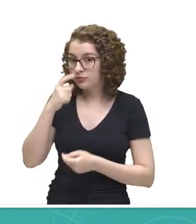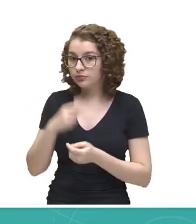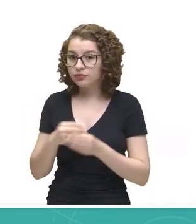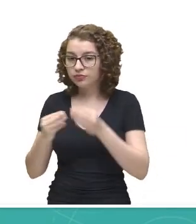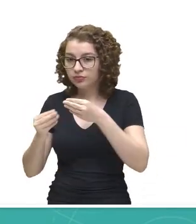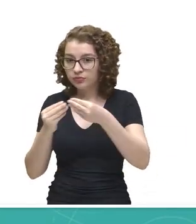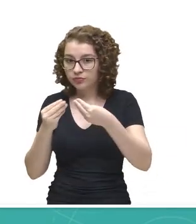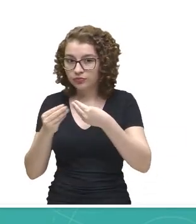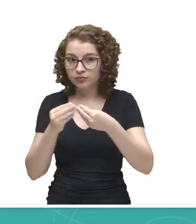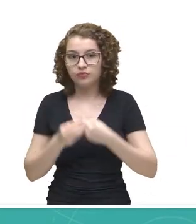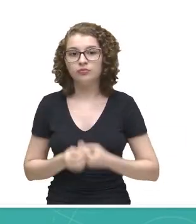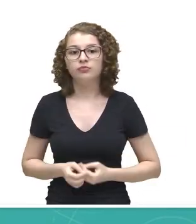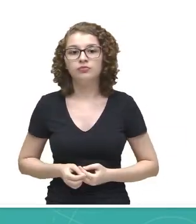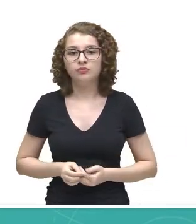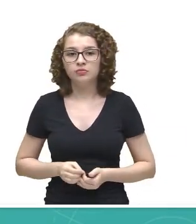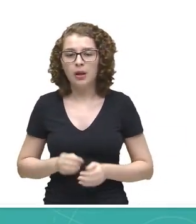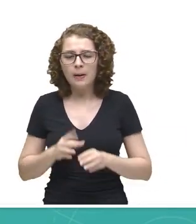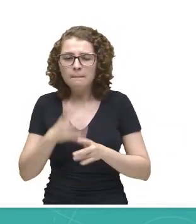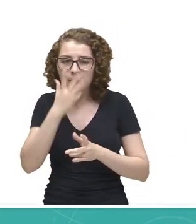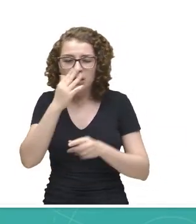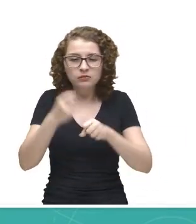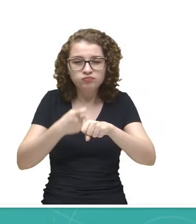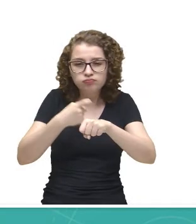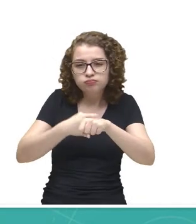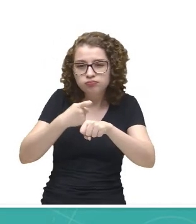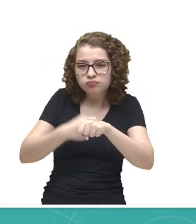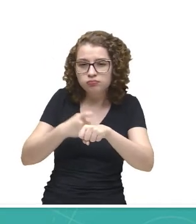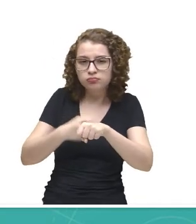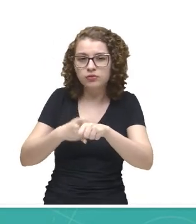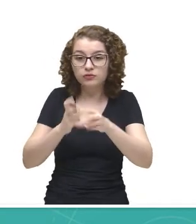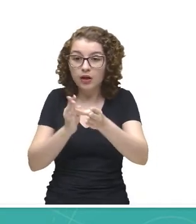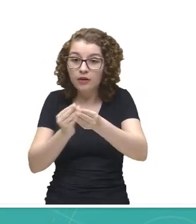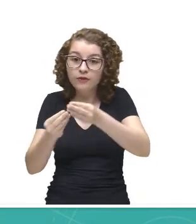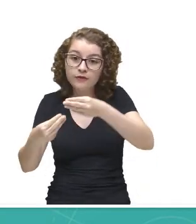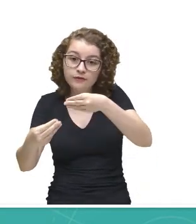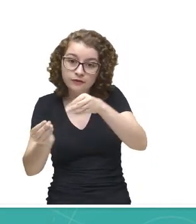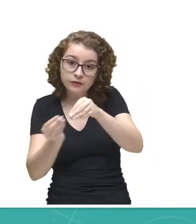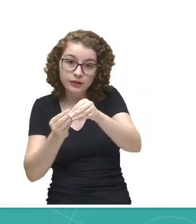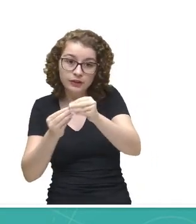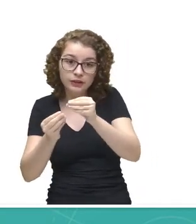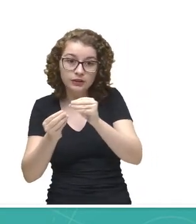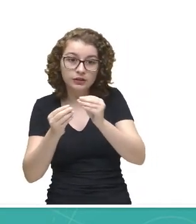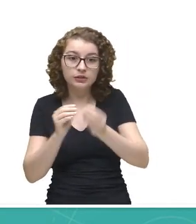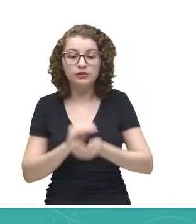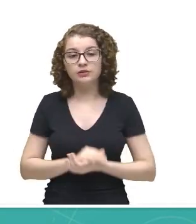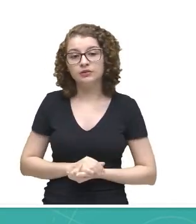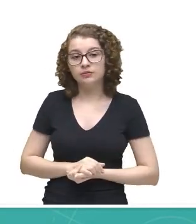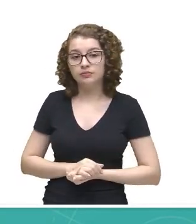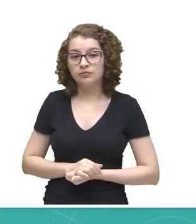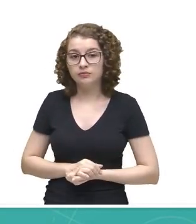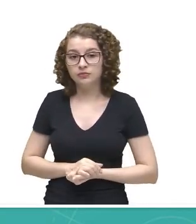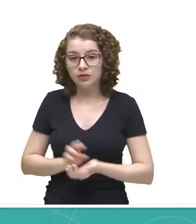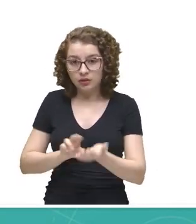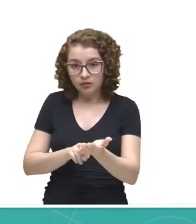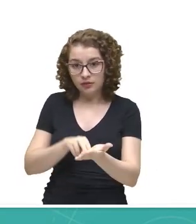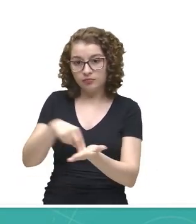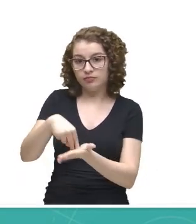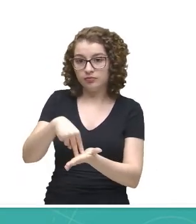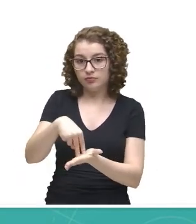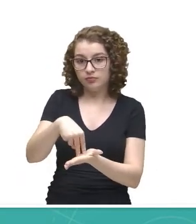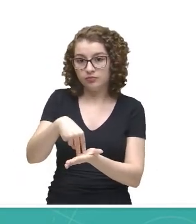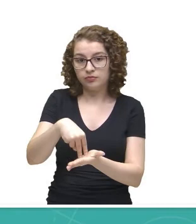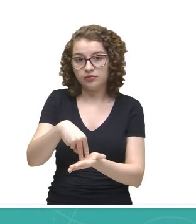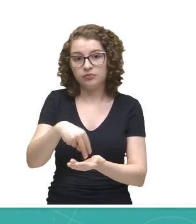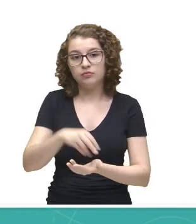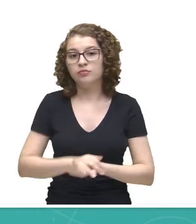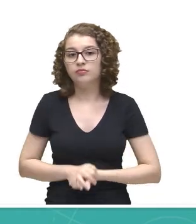firme, ele é flexível e ele fornece sustentação ao corpo, tá? E